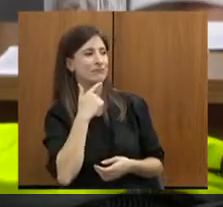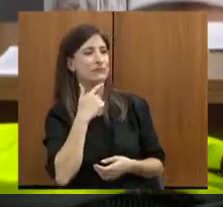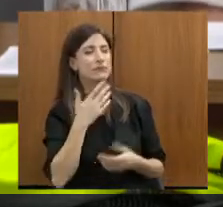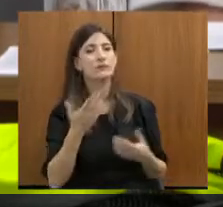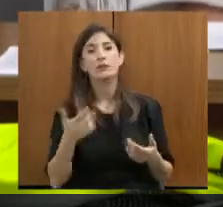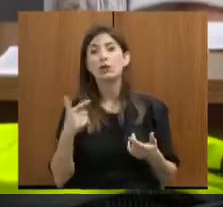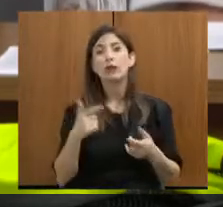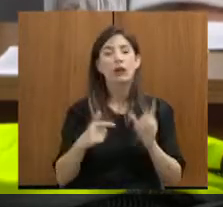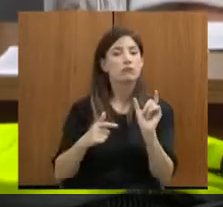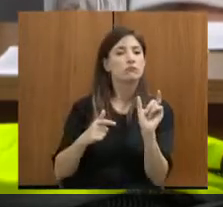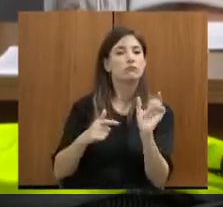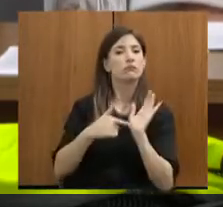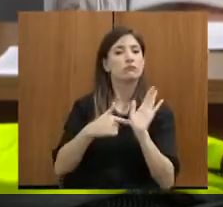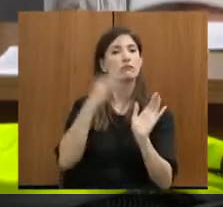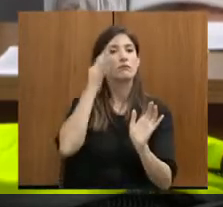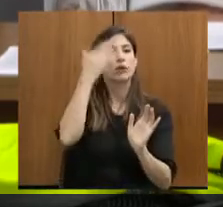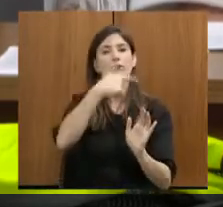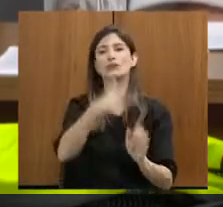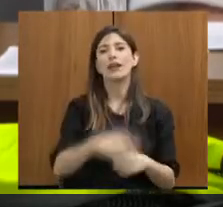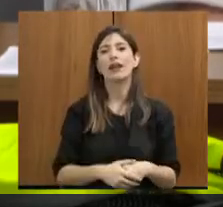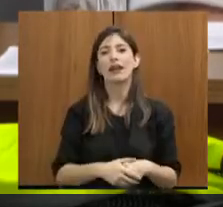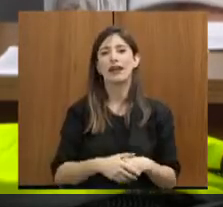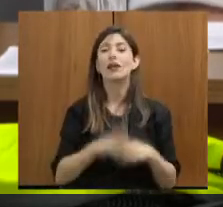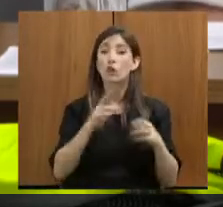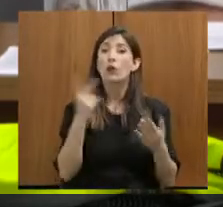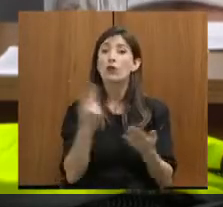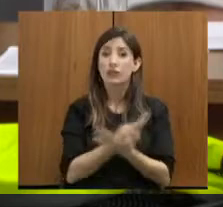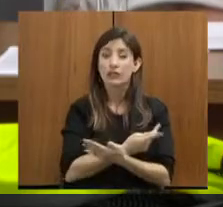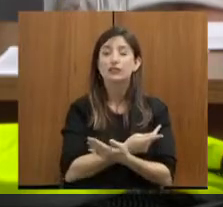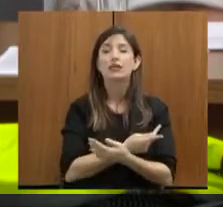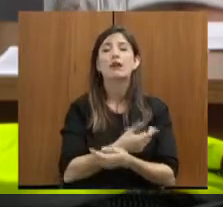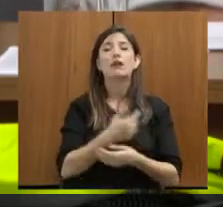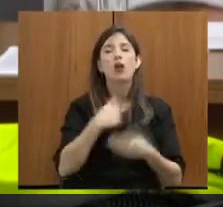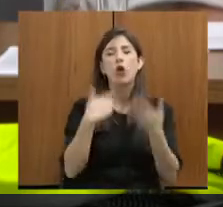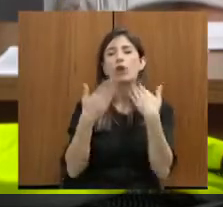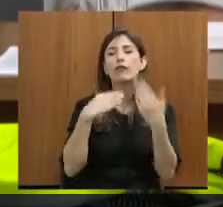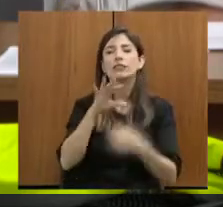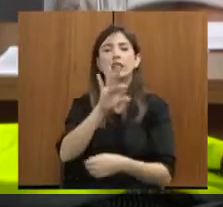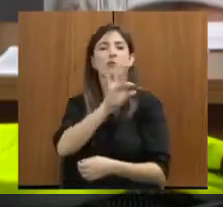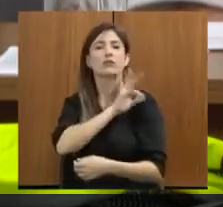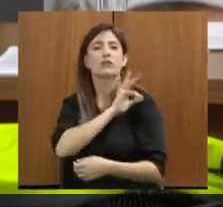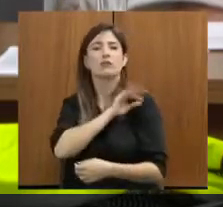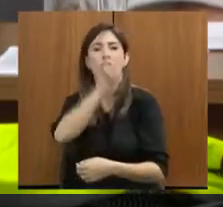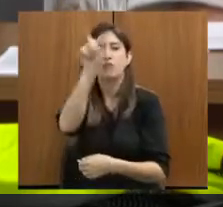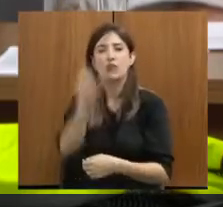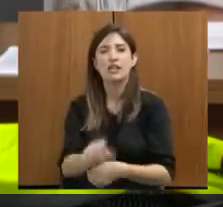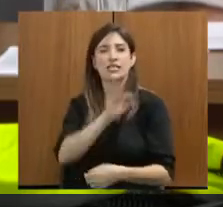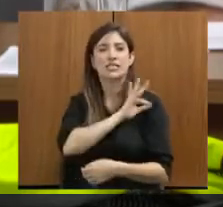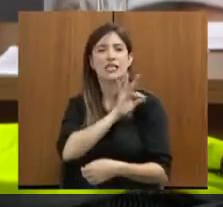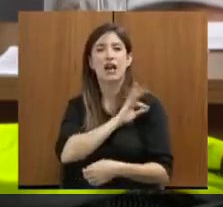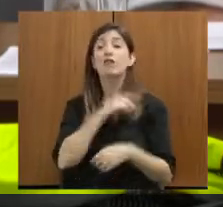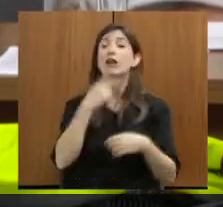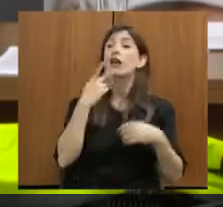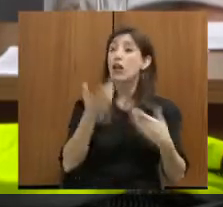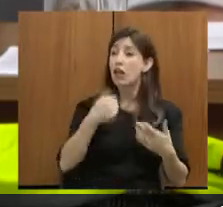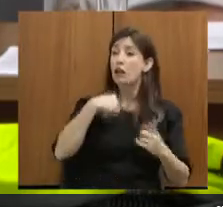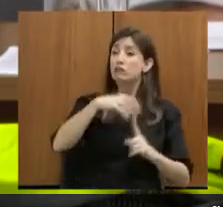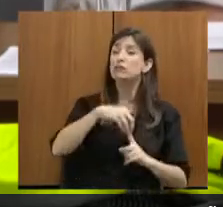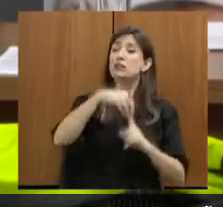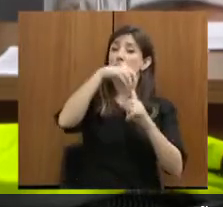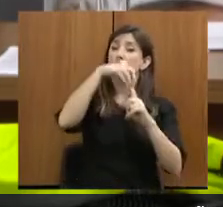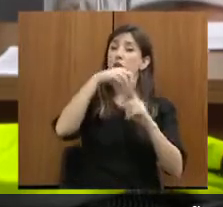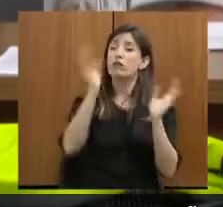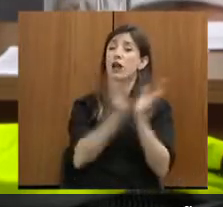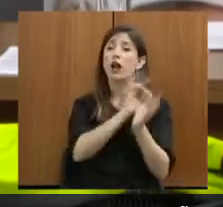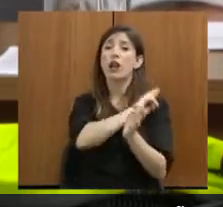abordado uma vez eu falei assim eu sou eu sou sacerdote do Candomblé ele foi e falou assim você lero lero e os parte do Poder do